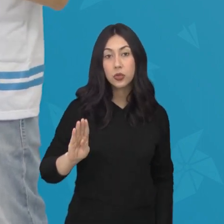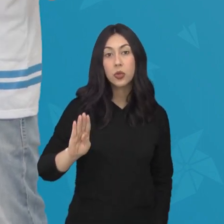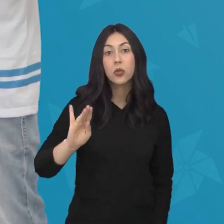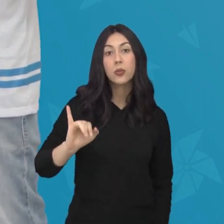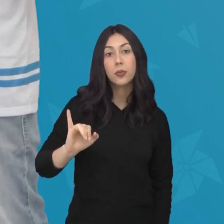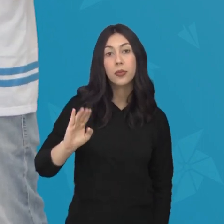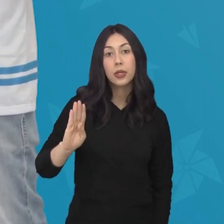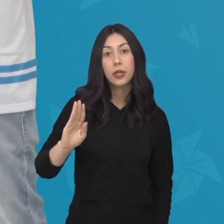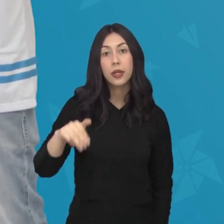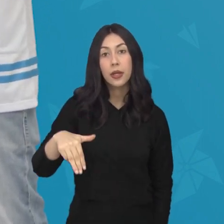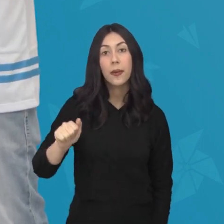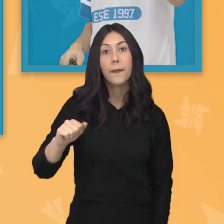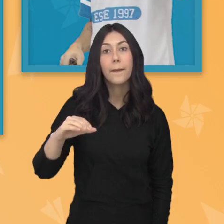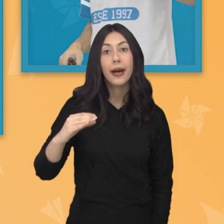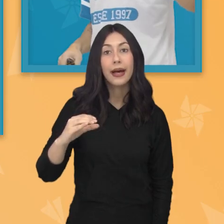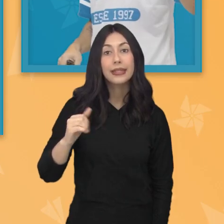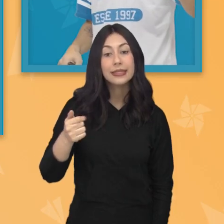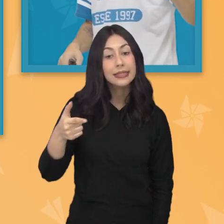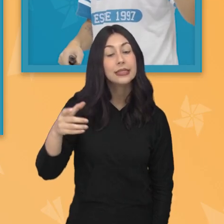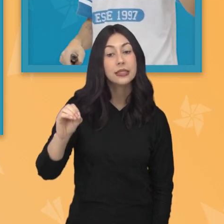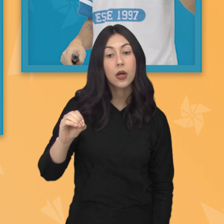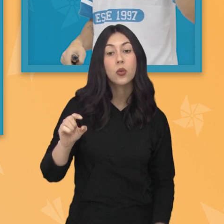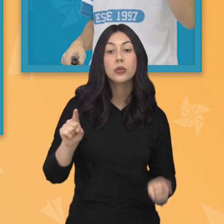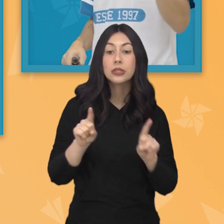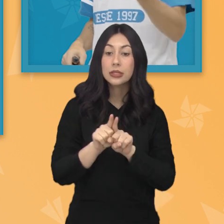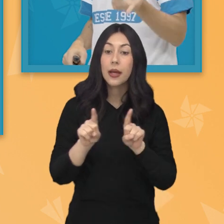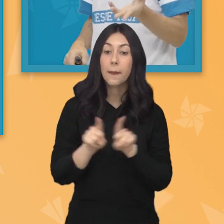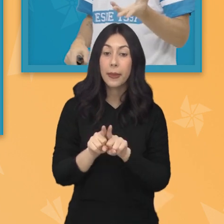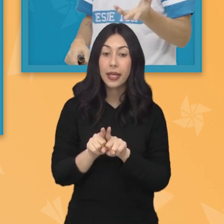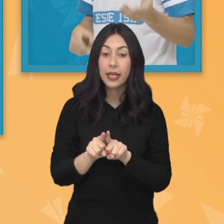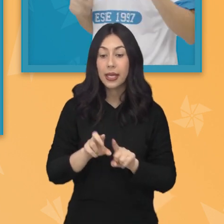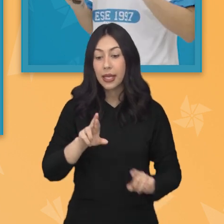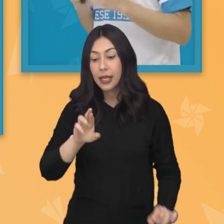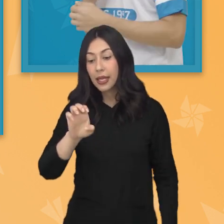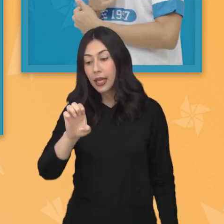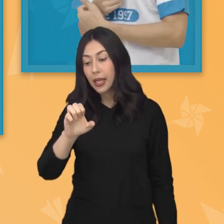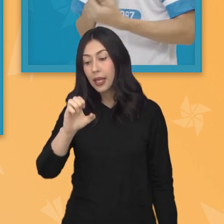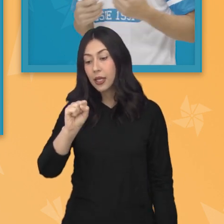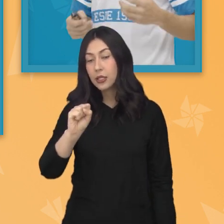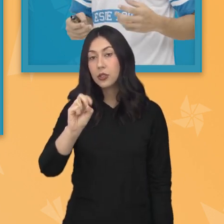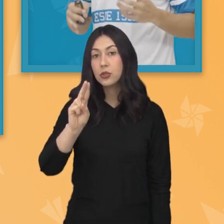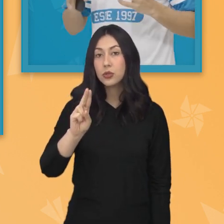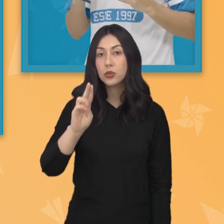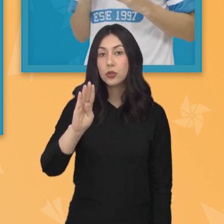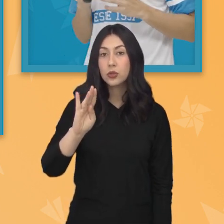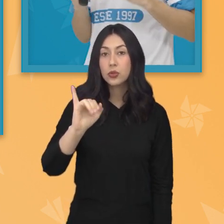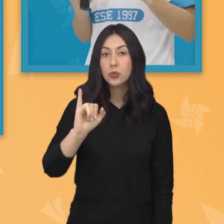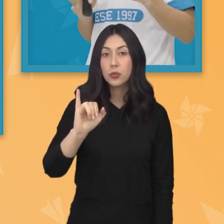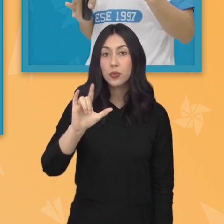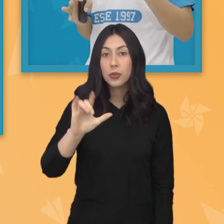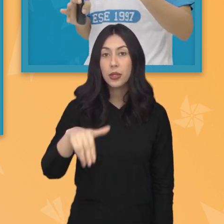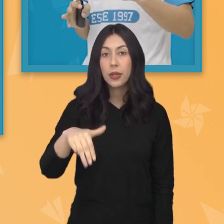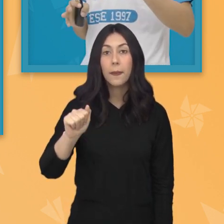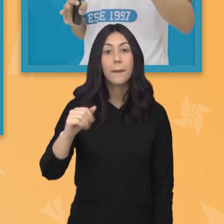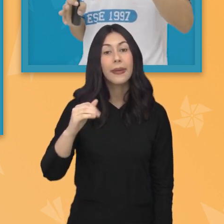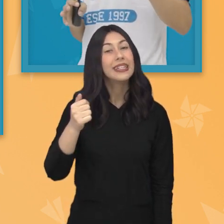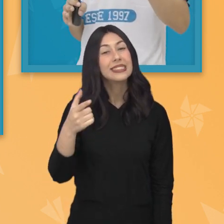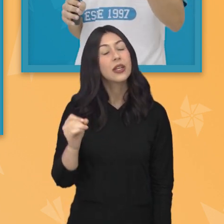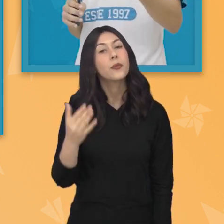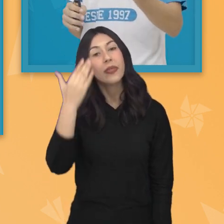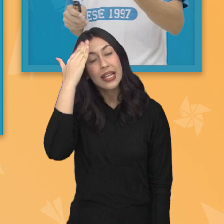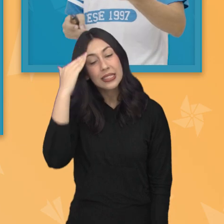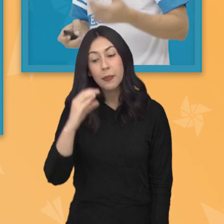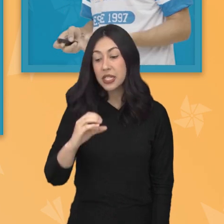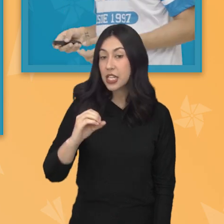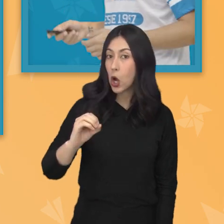casos também, apenas a mudança do gás para o sólido se chama de ressublimação. Isso acontece, por exemplo, com o que a gente chama de gelo seco, né, que é o gelo de